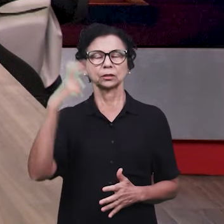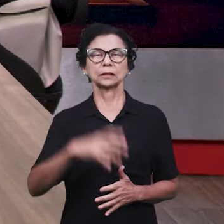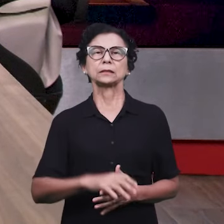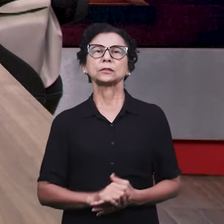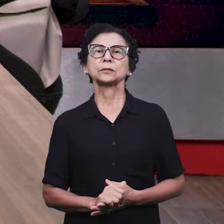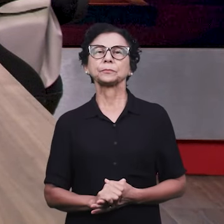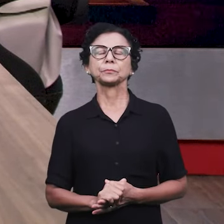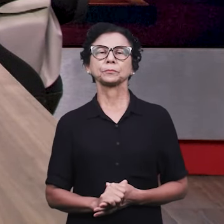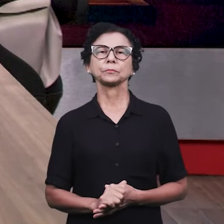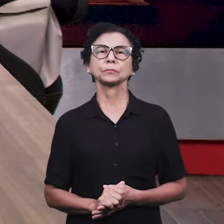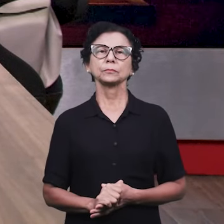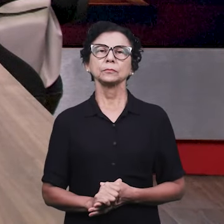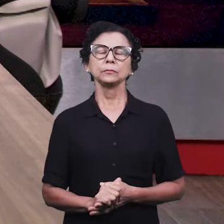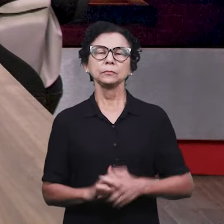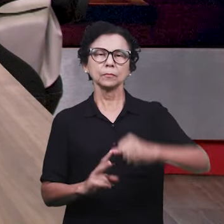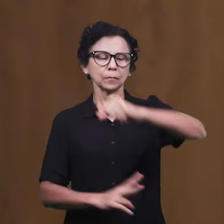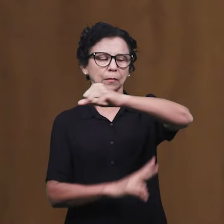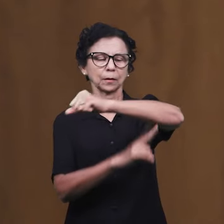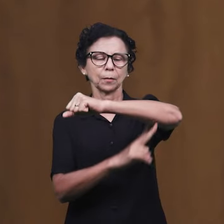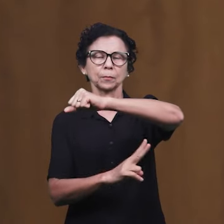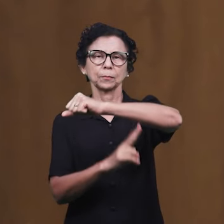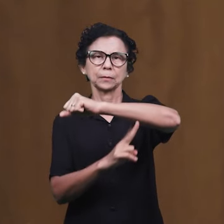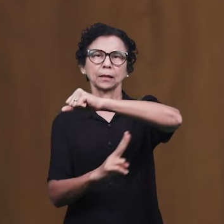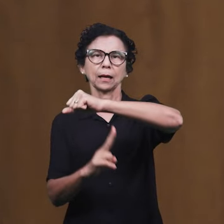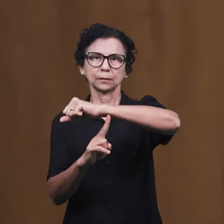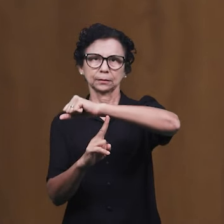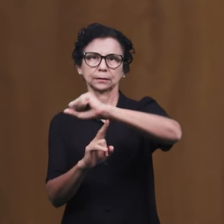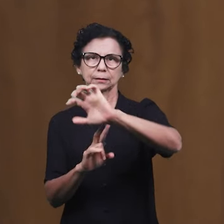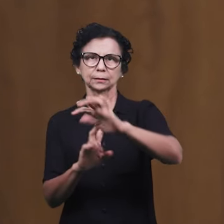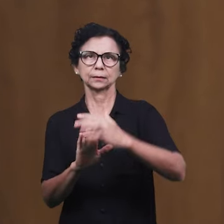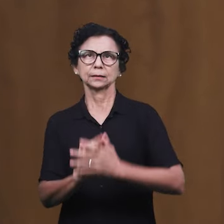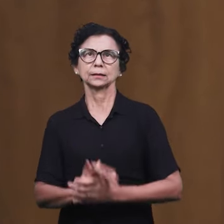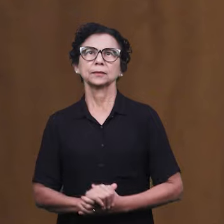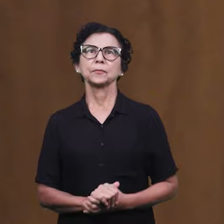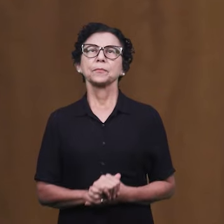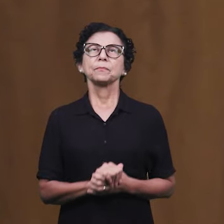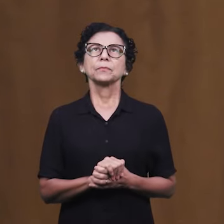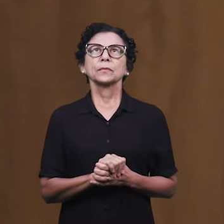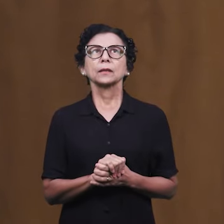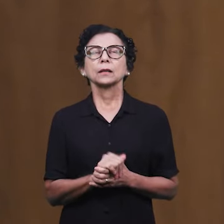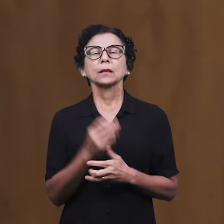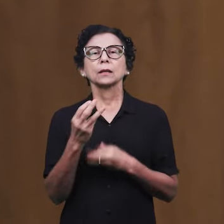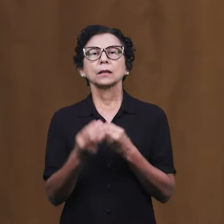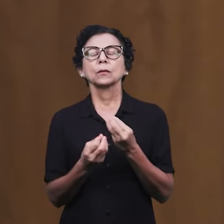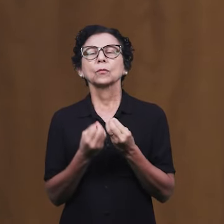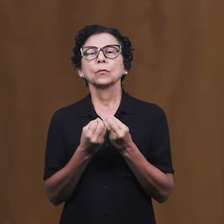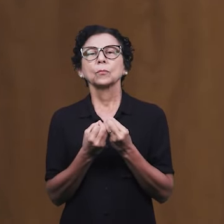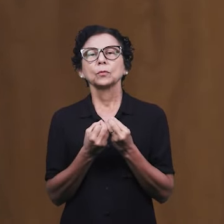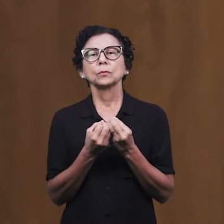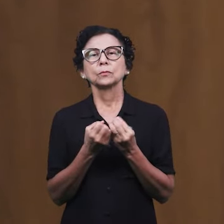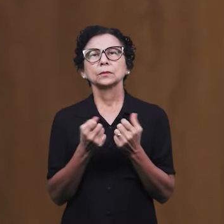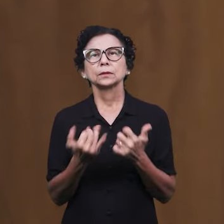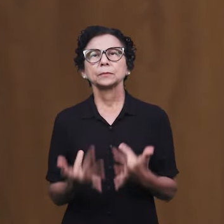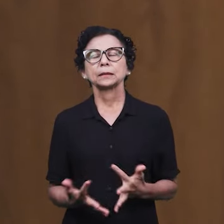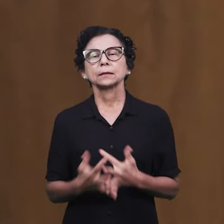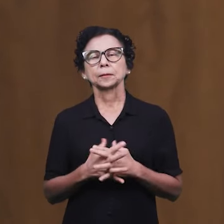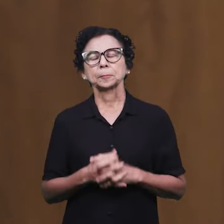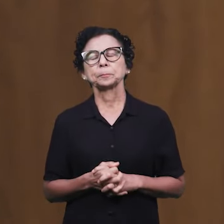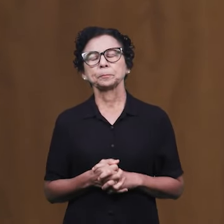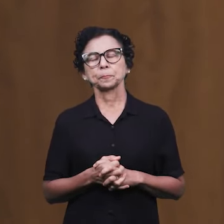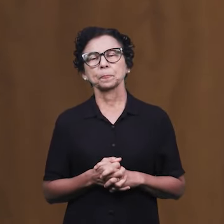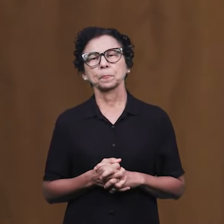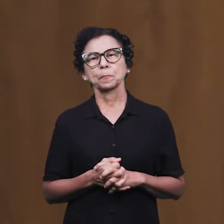Um dos pilares mais usados, mais importantes do design inteligente é a complexidade redutível. Então, o que, que significa